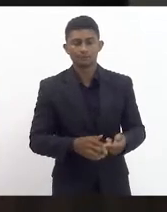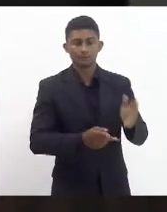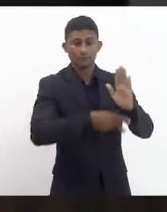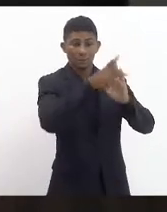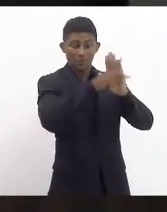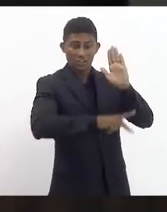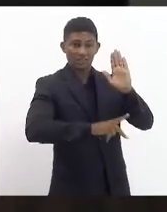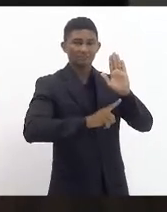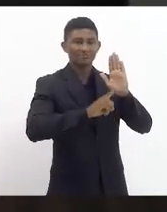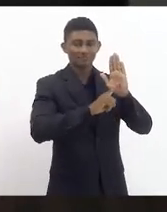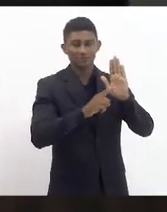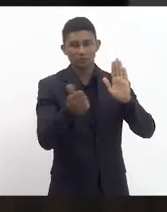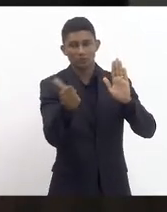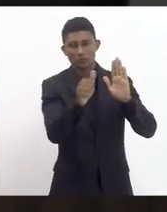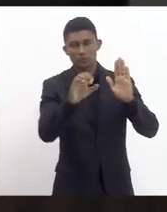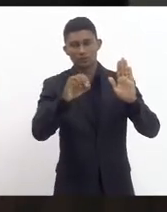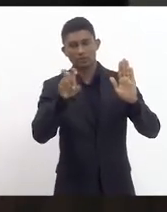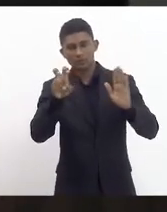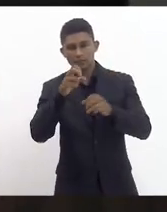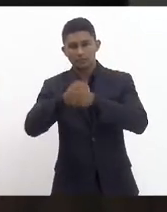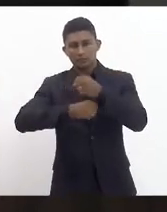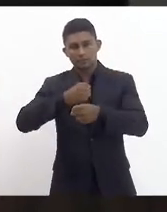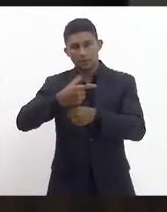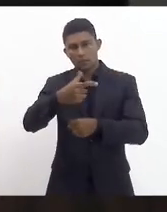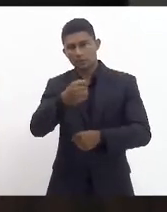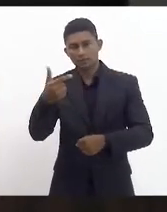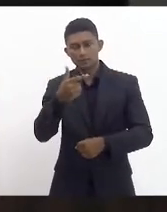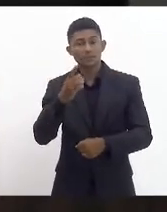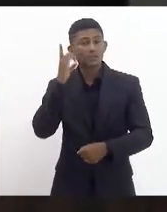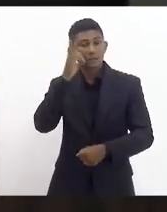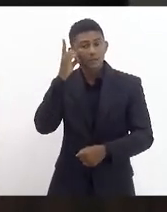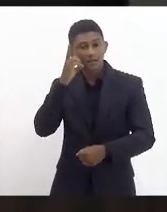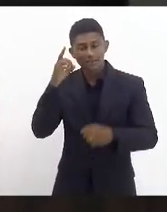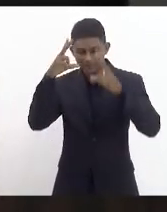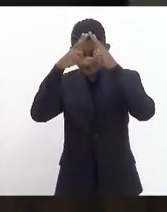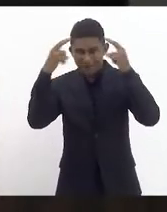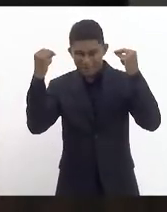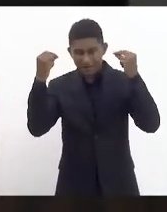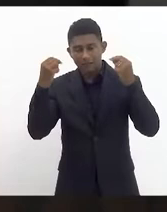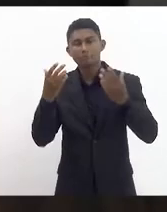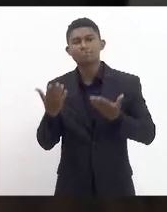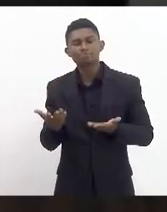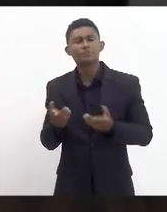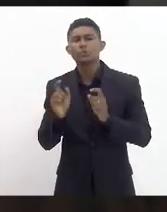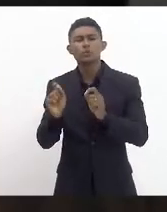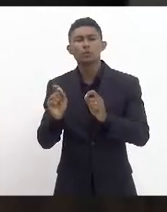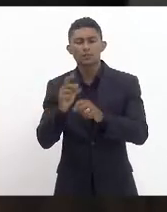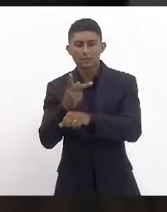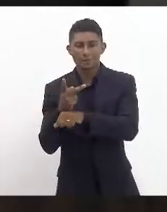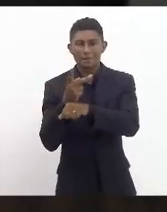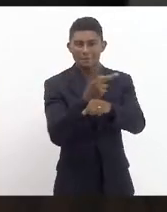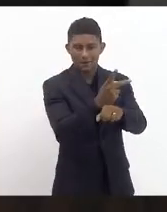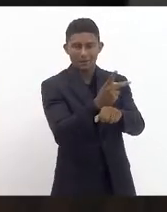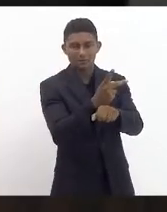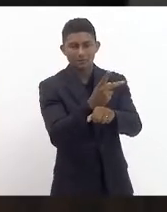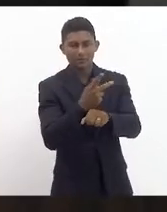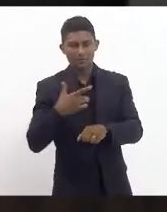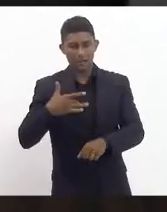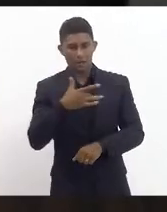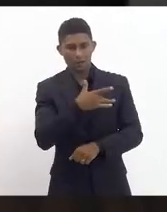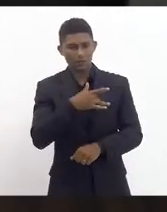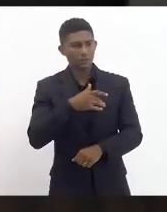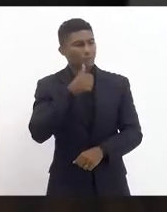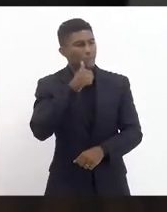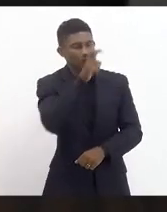de resolução 1105-22, de autoria da deputada enfermeira Rejane, concede o prêmio Ana Nery da Saúde à ilustríssima enfermeira